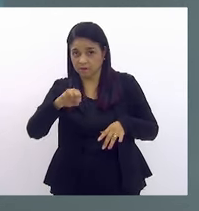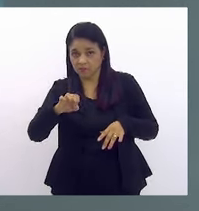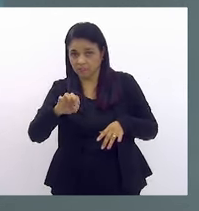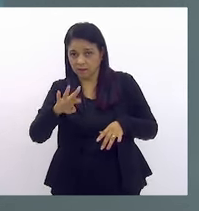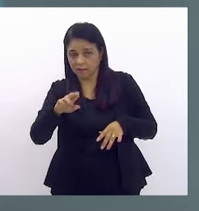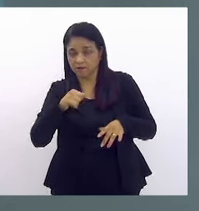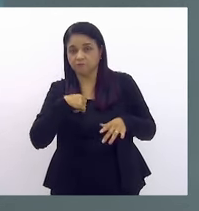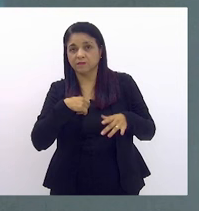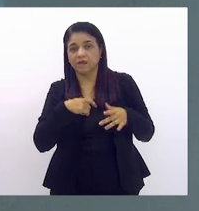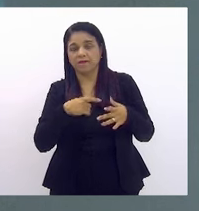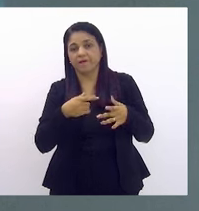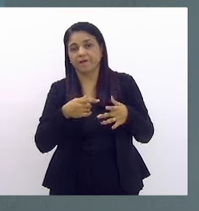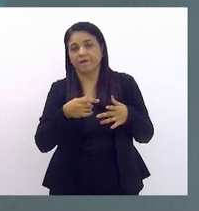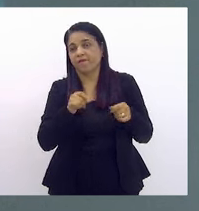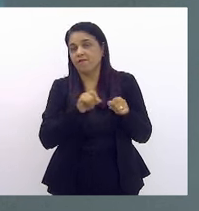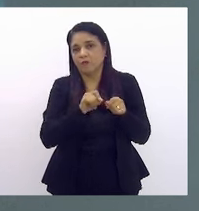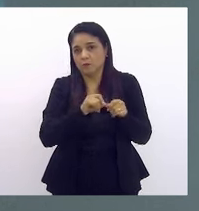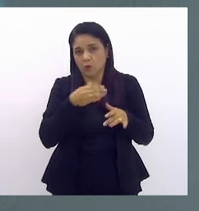de Maricá,